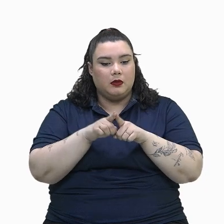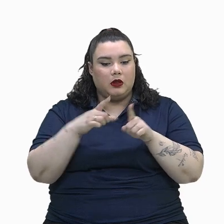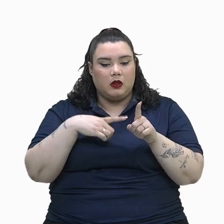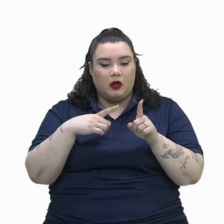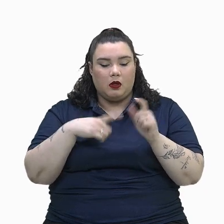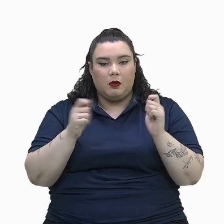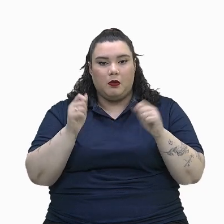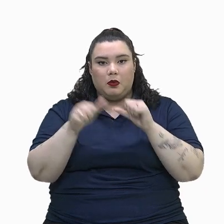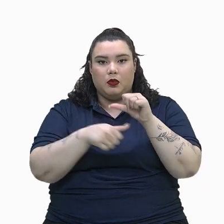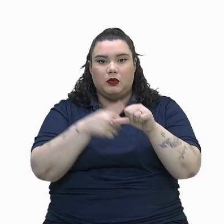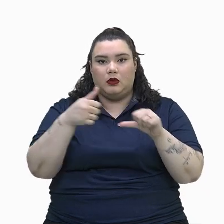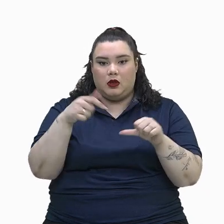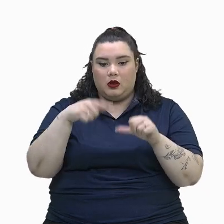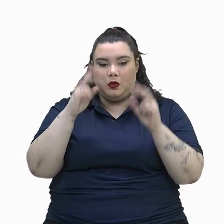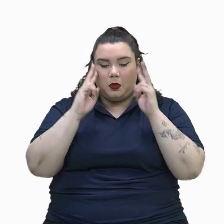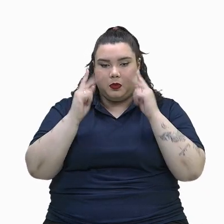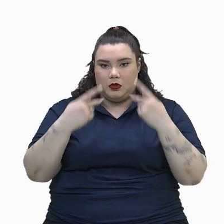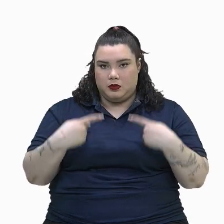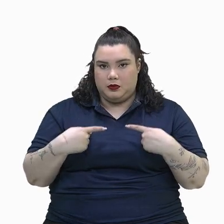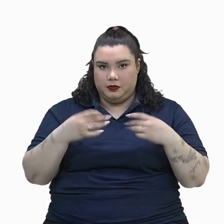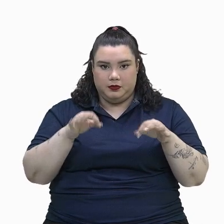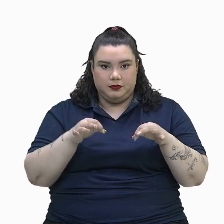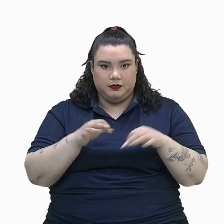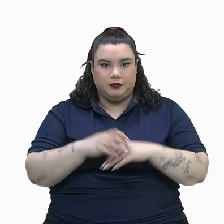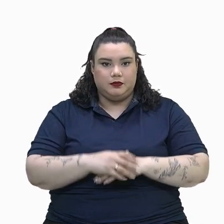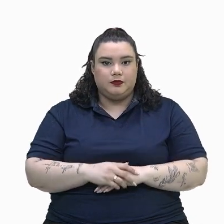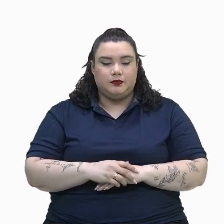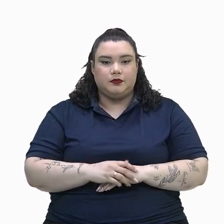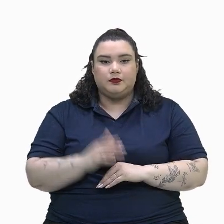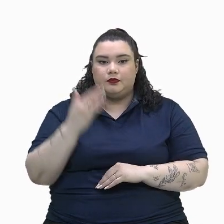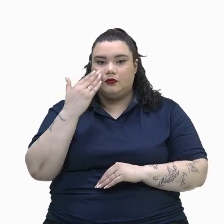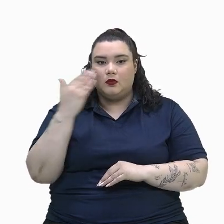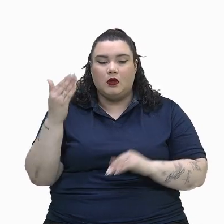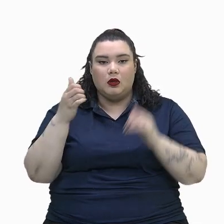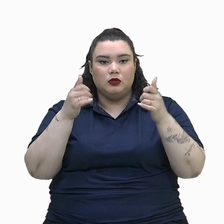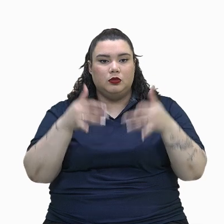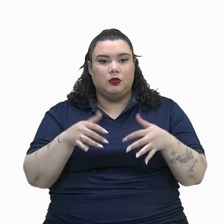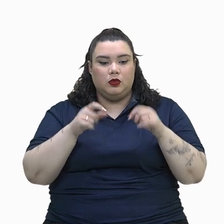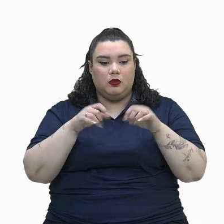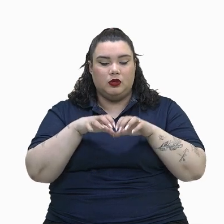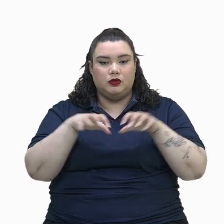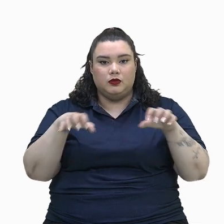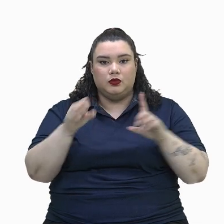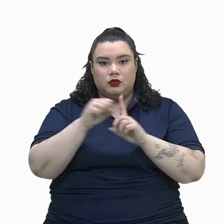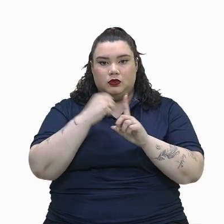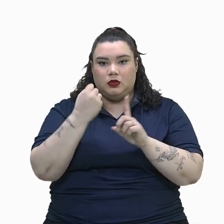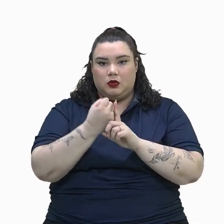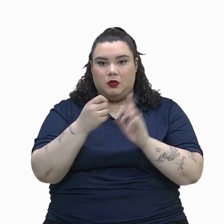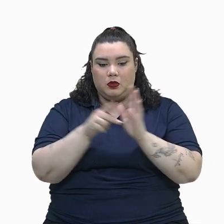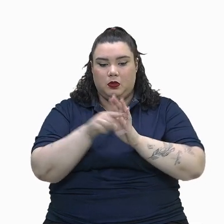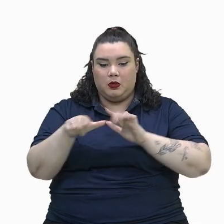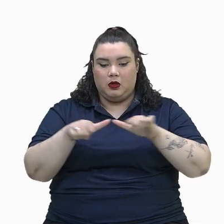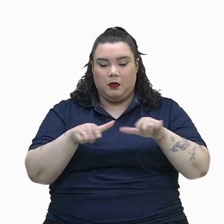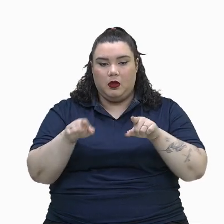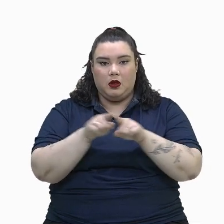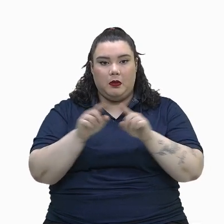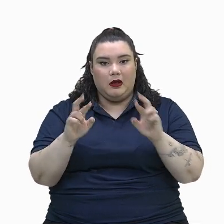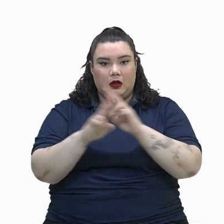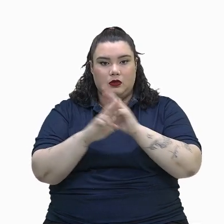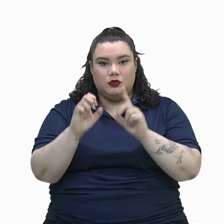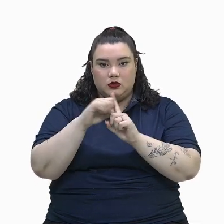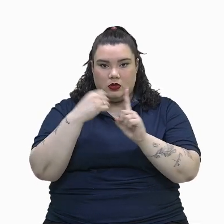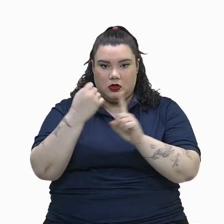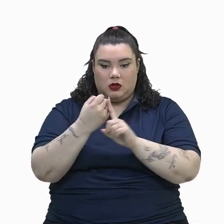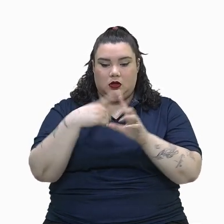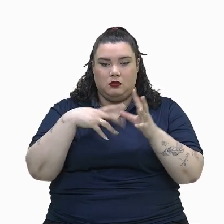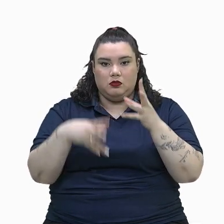transformar enquanto ser, né? Muito bem. E aí ele vai dizer o seguinte, que a divisão social do trabalho e as relações sociais